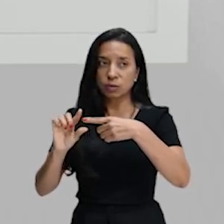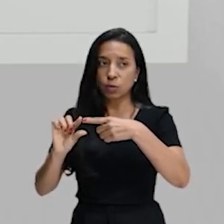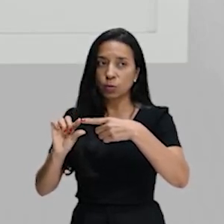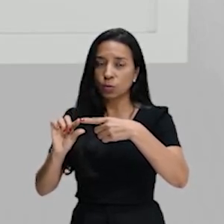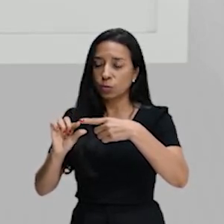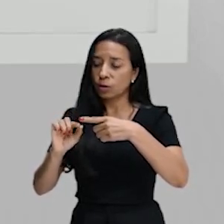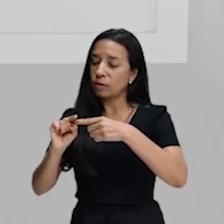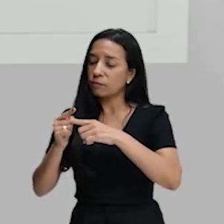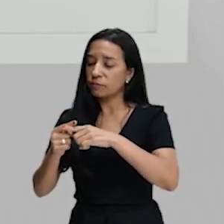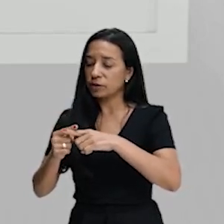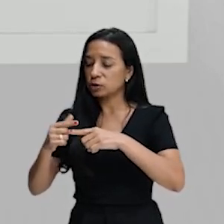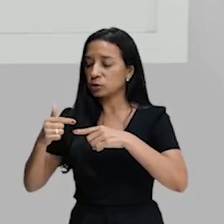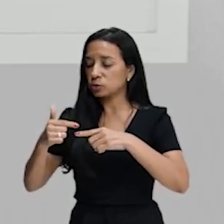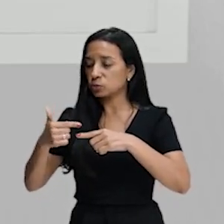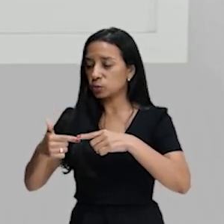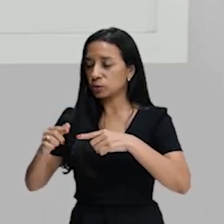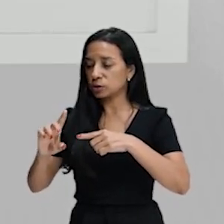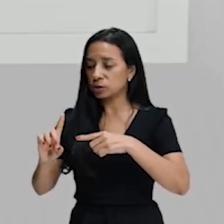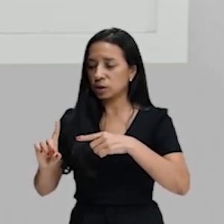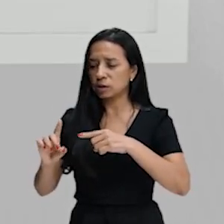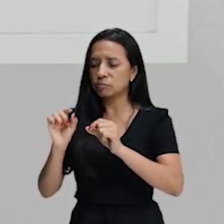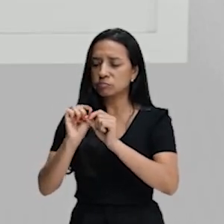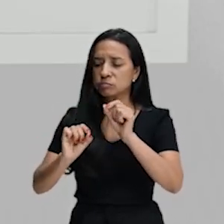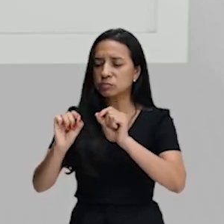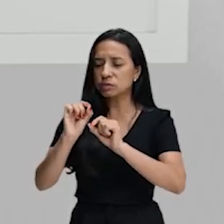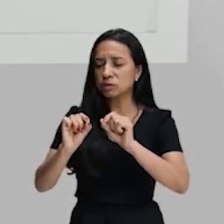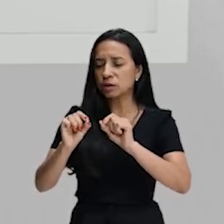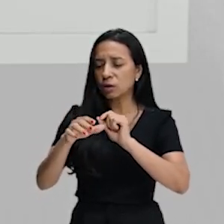Então vai ficar o seguinte, ó. Quem é o campo 1?